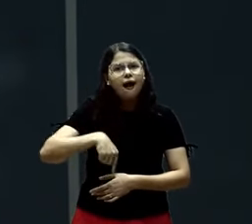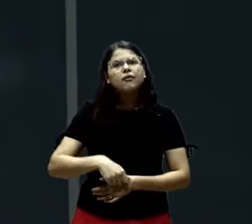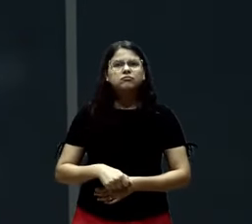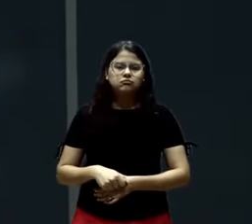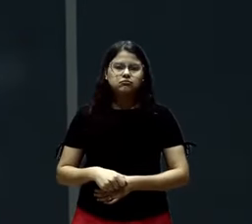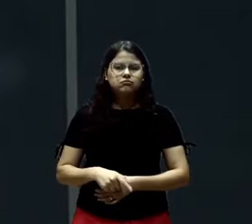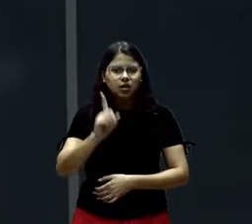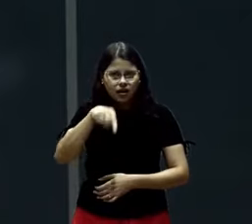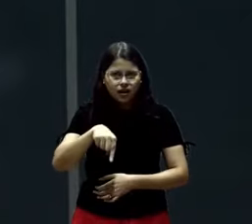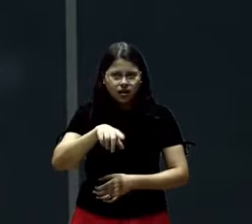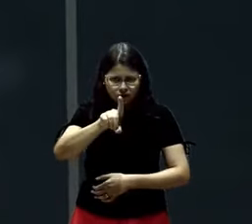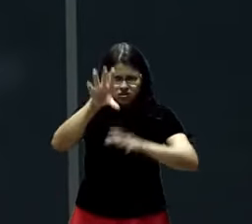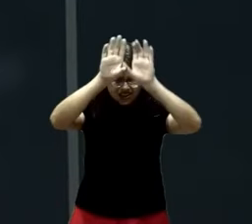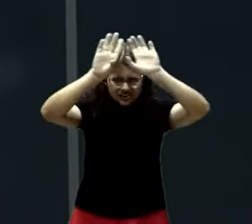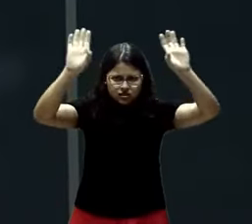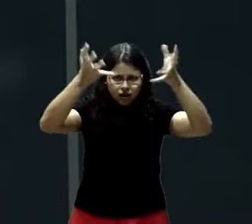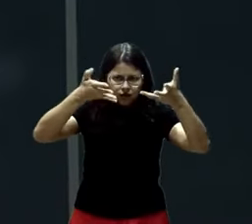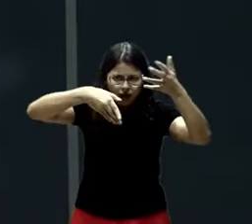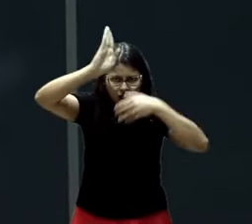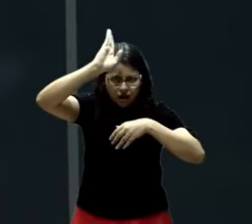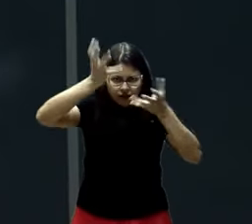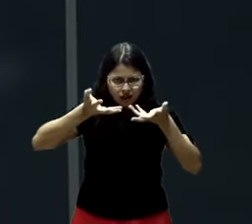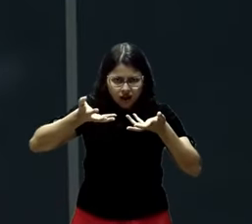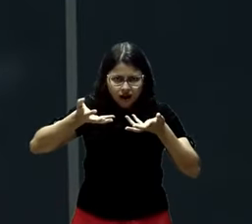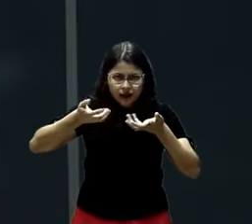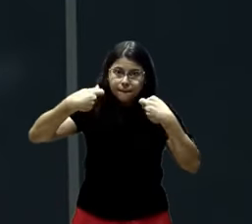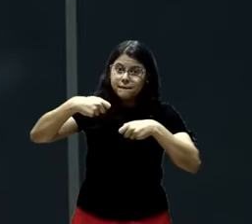Se você quer ir para o céu, é a vontade dele.